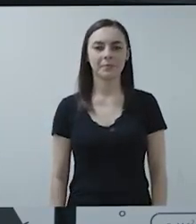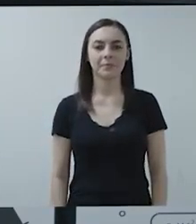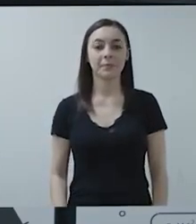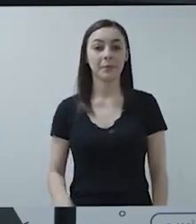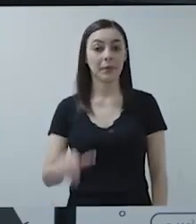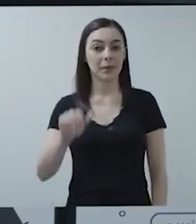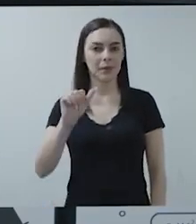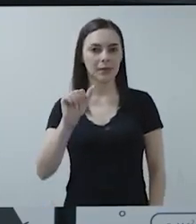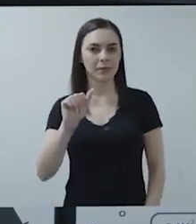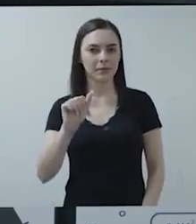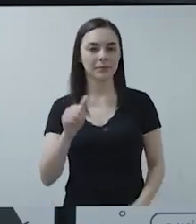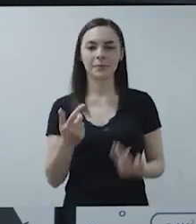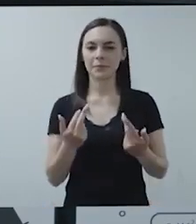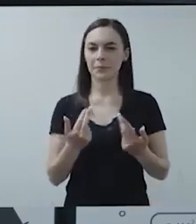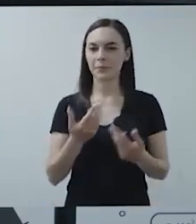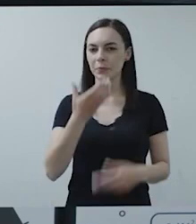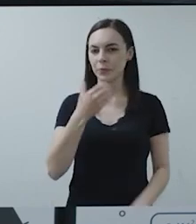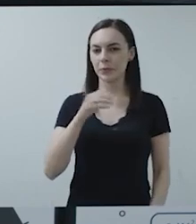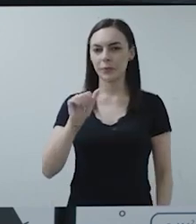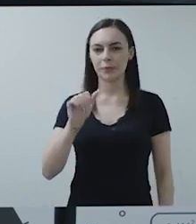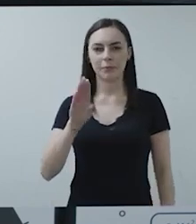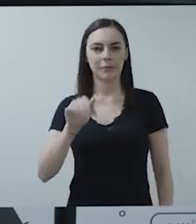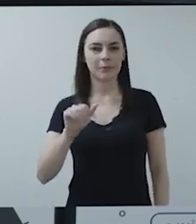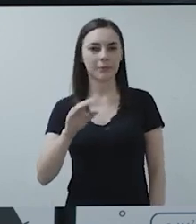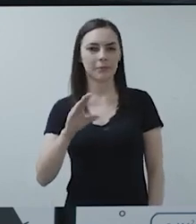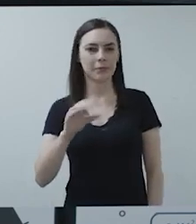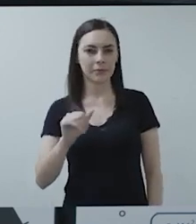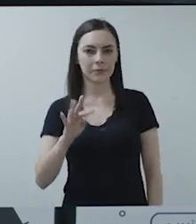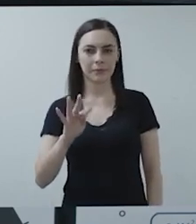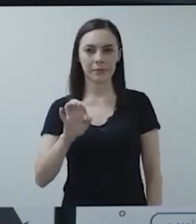do abacate. E agora?